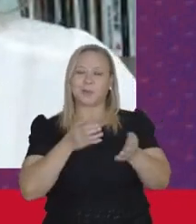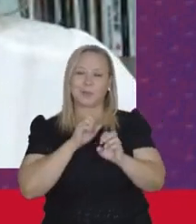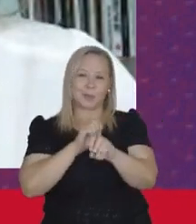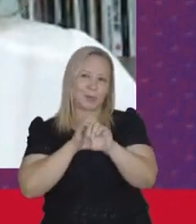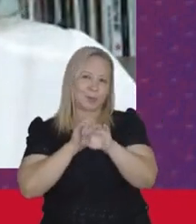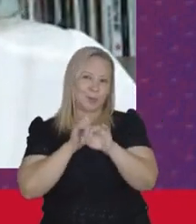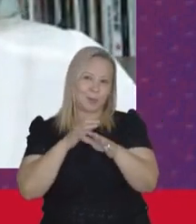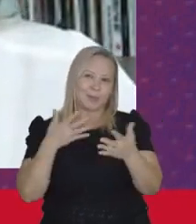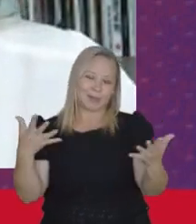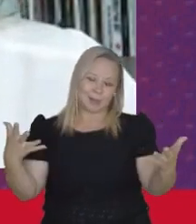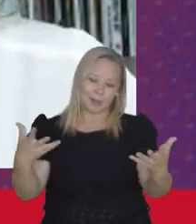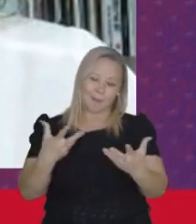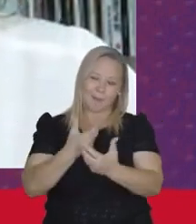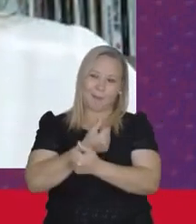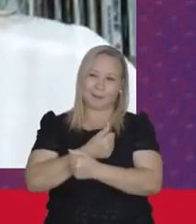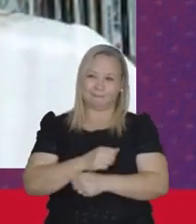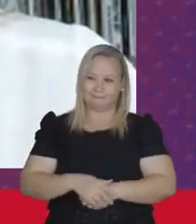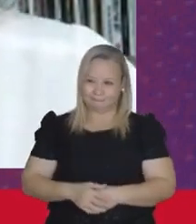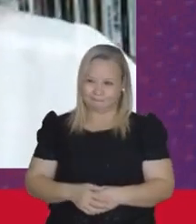de qualidade.